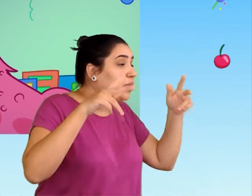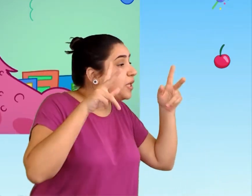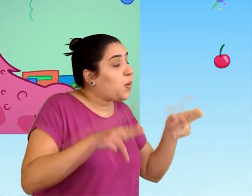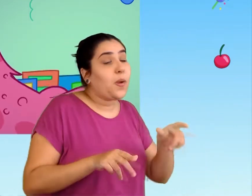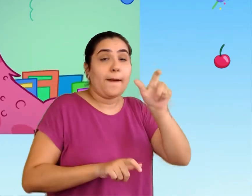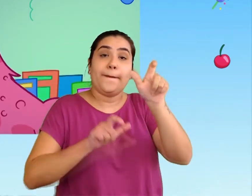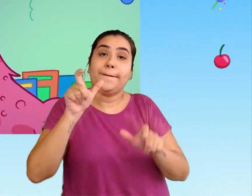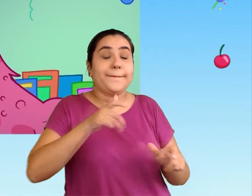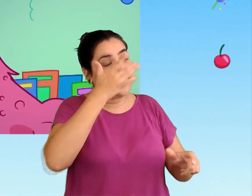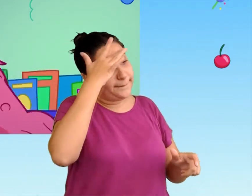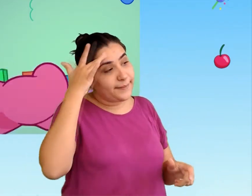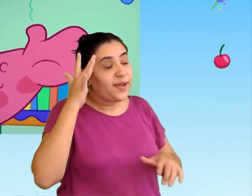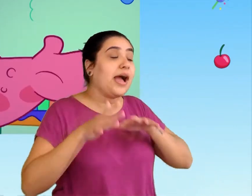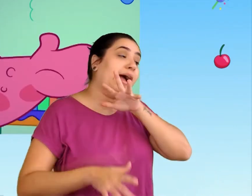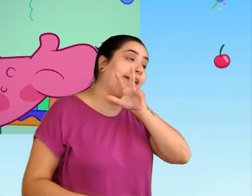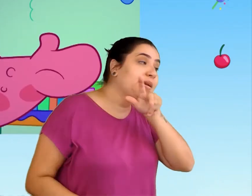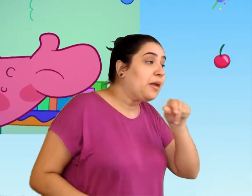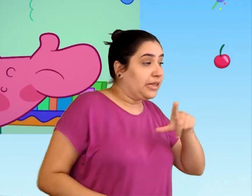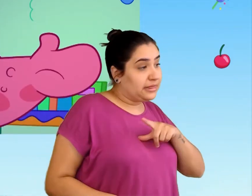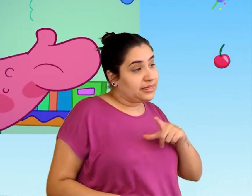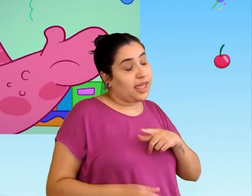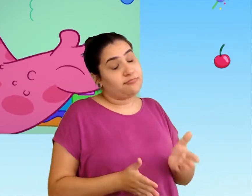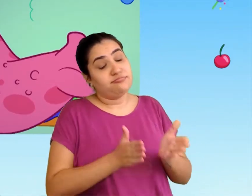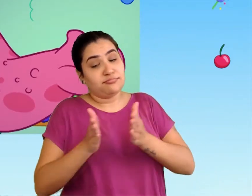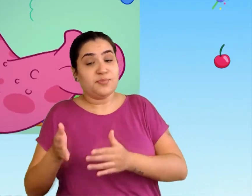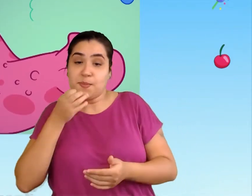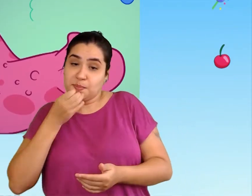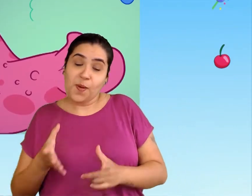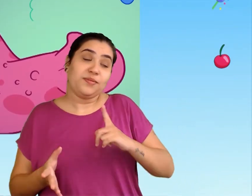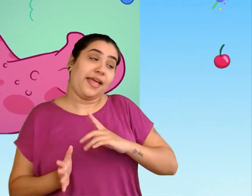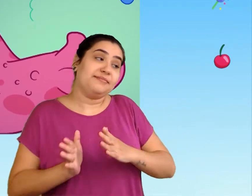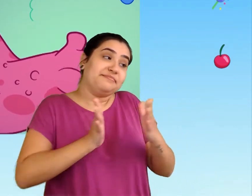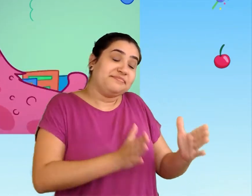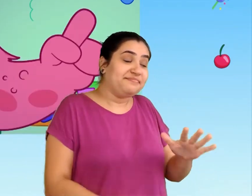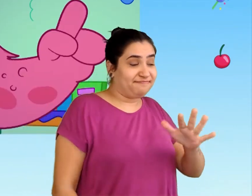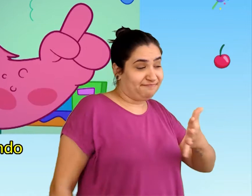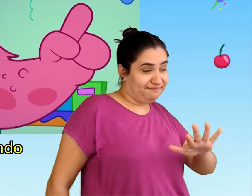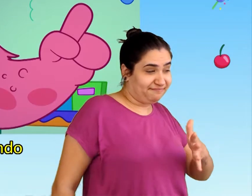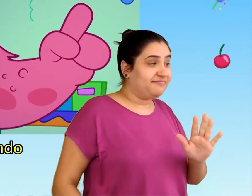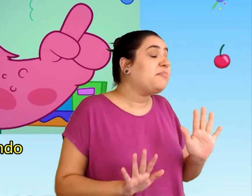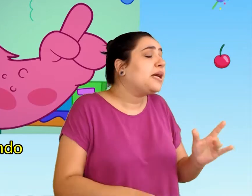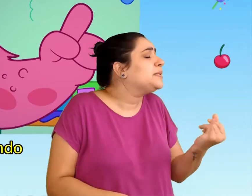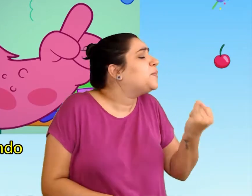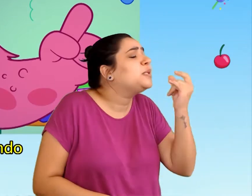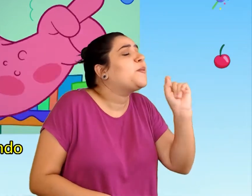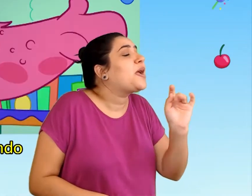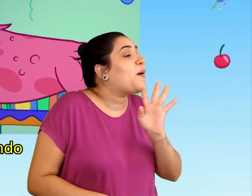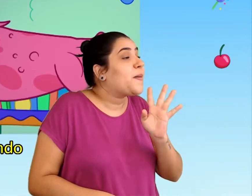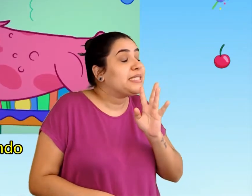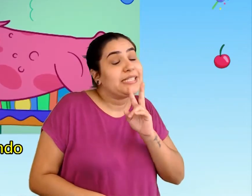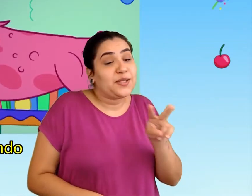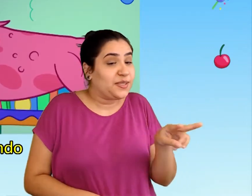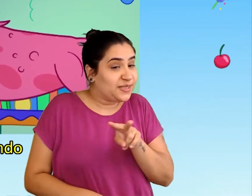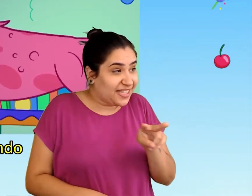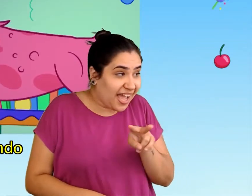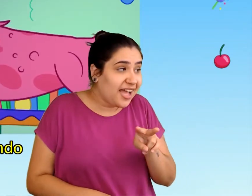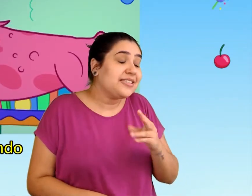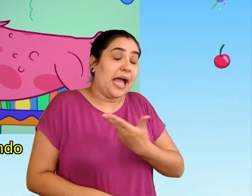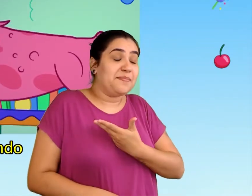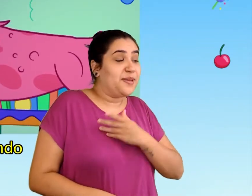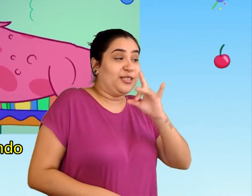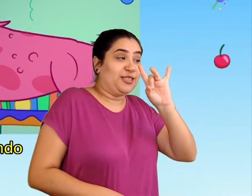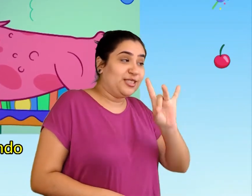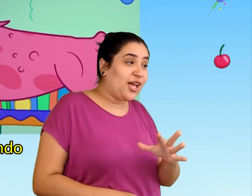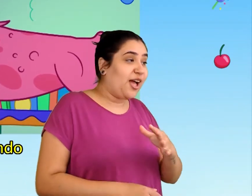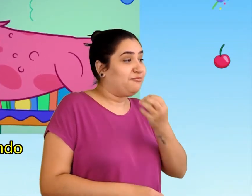como pessoas e animais. Existem os bonzinhos e os que não são tão legais. O importante é conhecer todo mundo e ficar